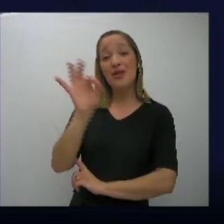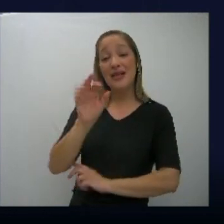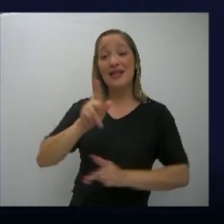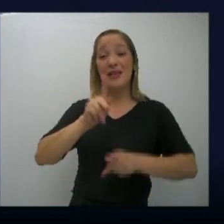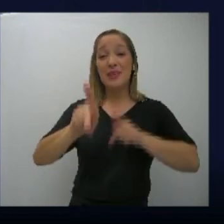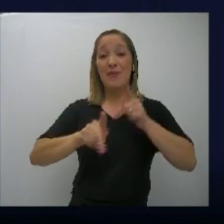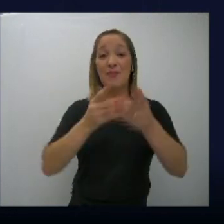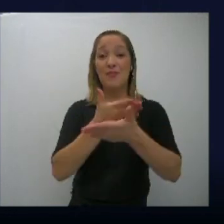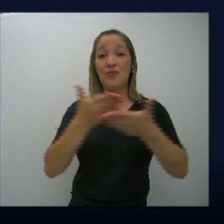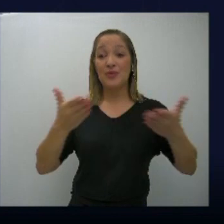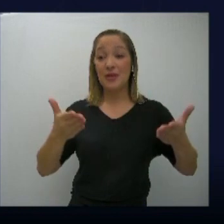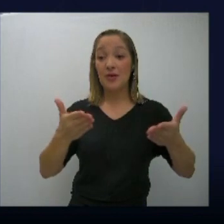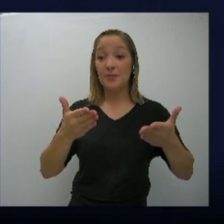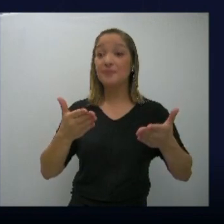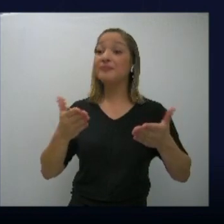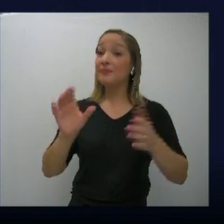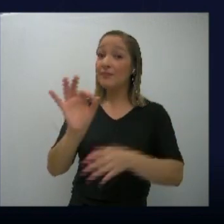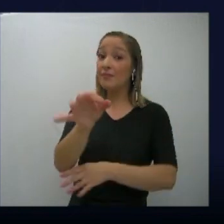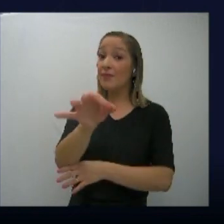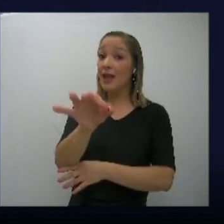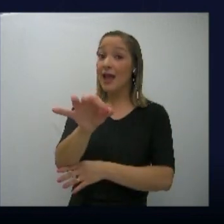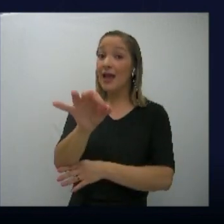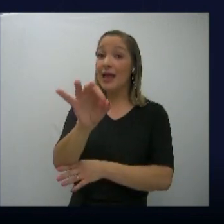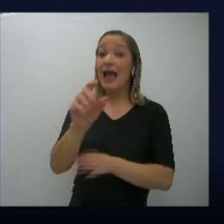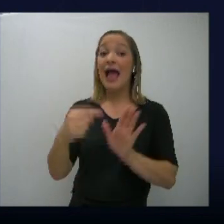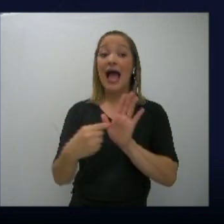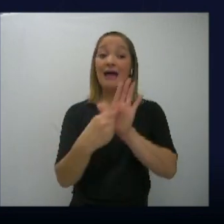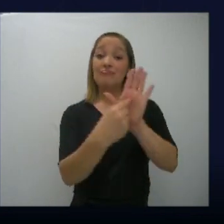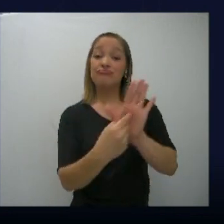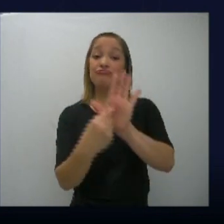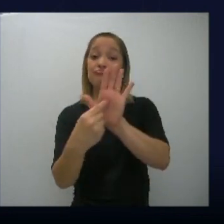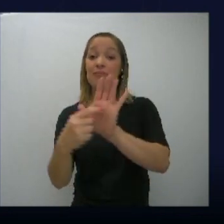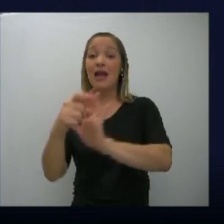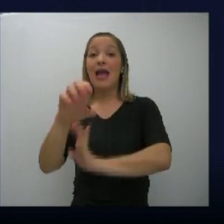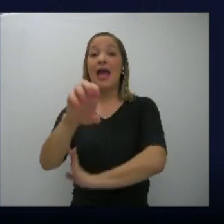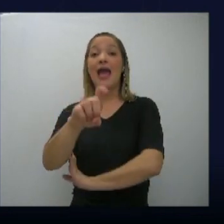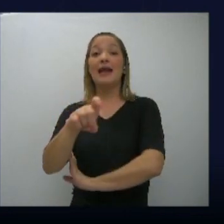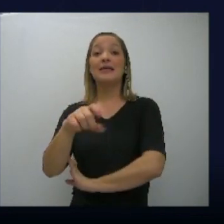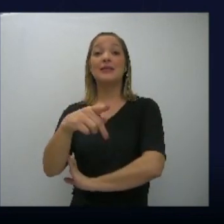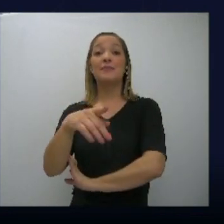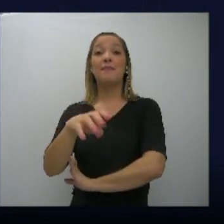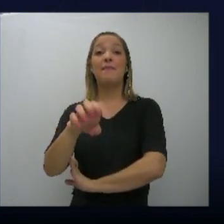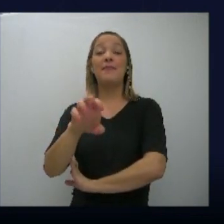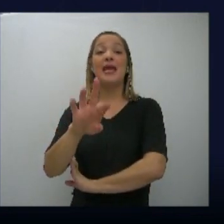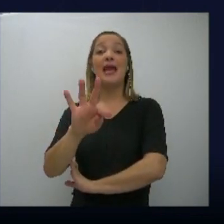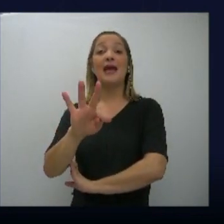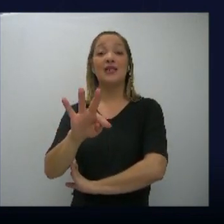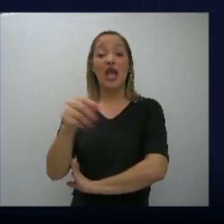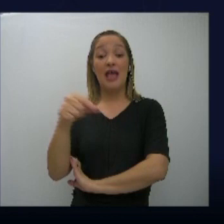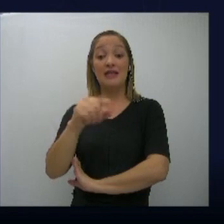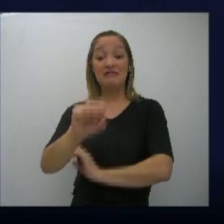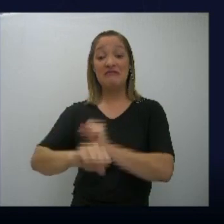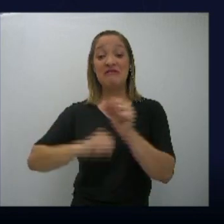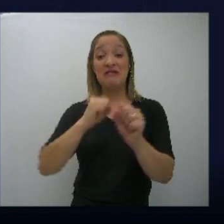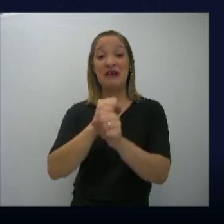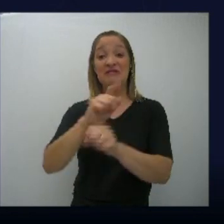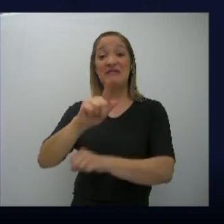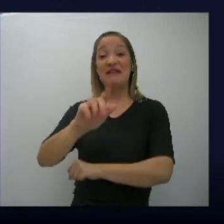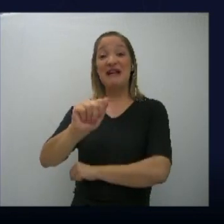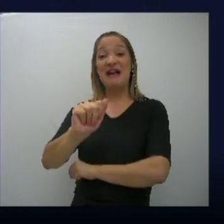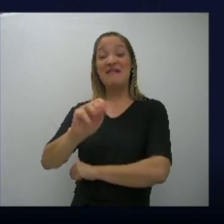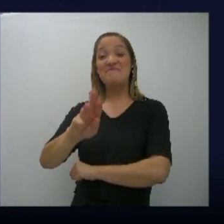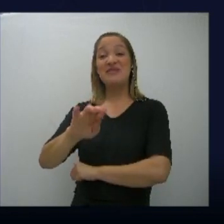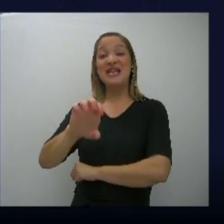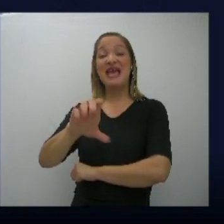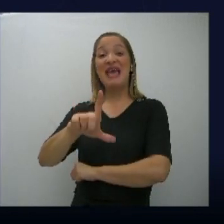na Expert esse ano eu lembro o Gabriel chegou lá e falou 10 milhões em dois anos e aí tá de pé isso ainda se você